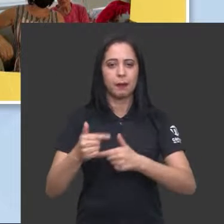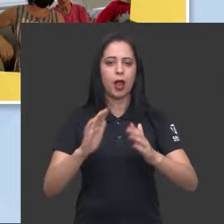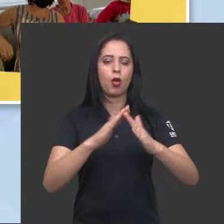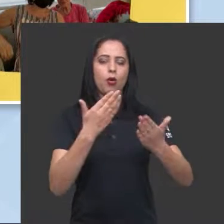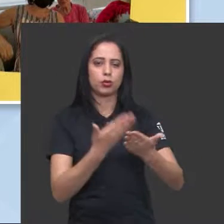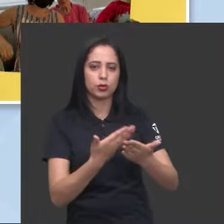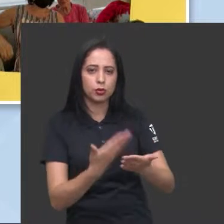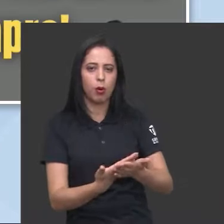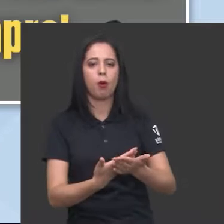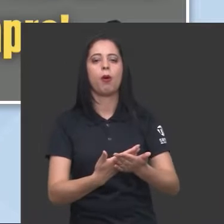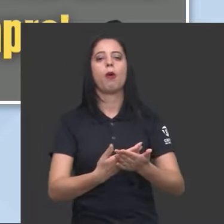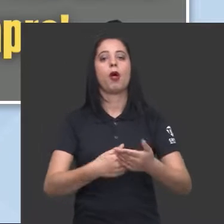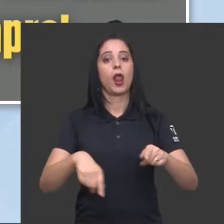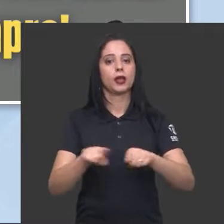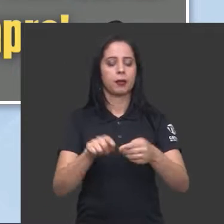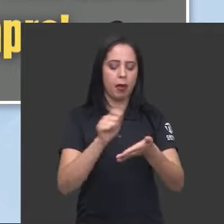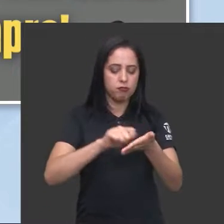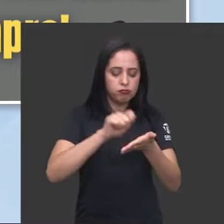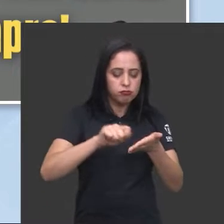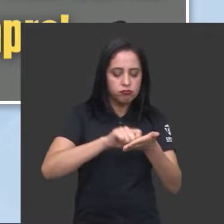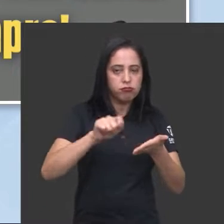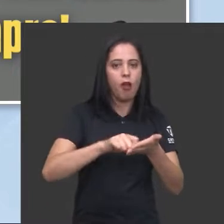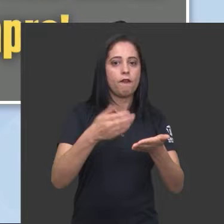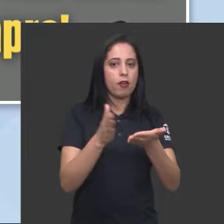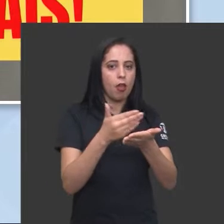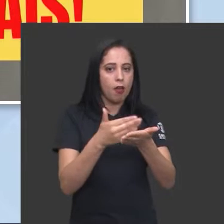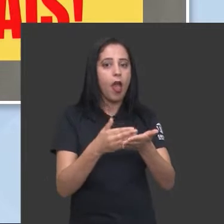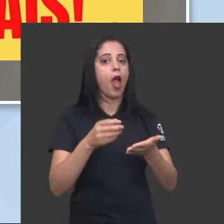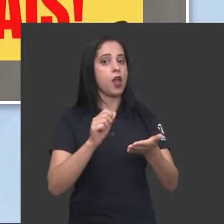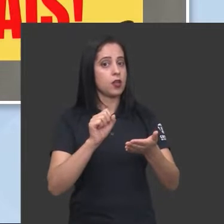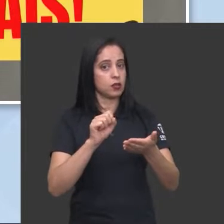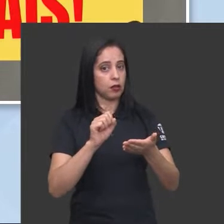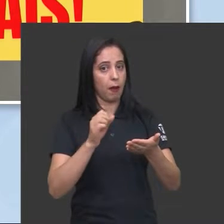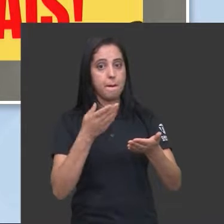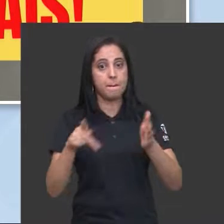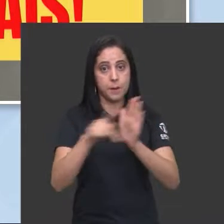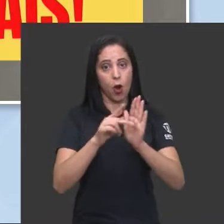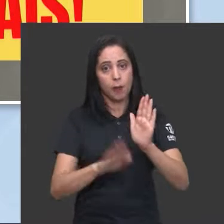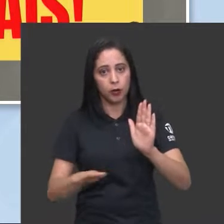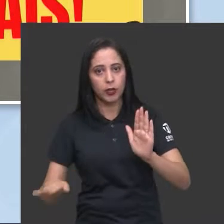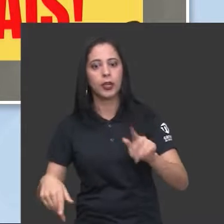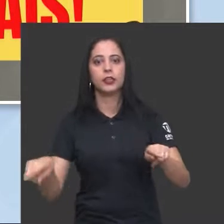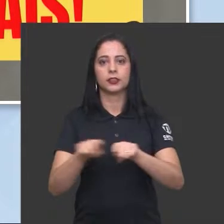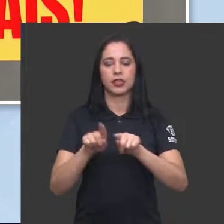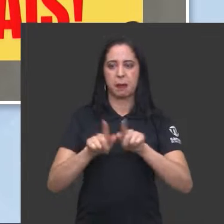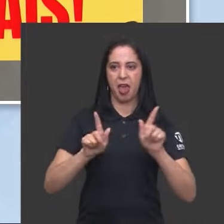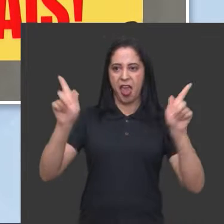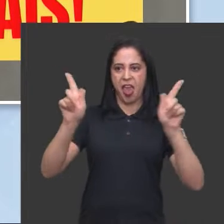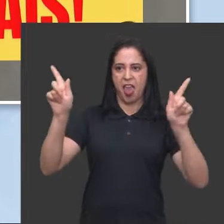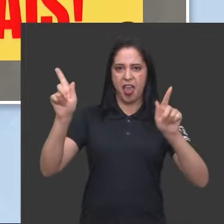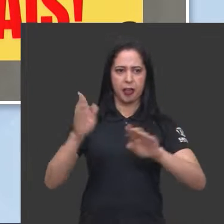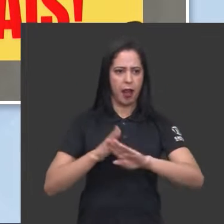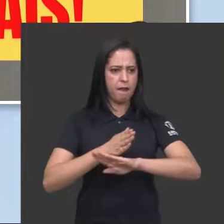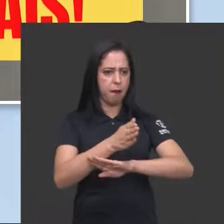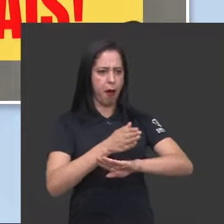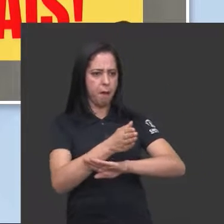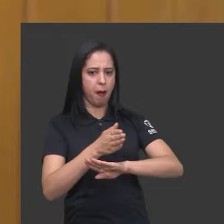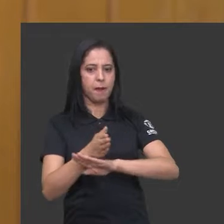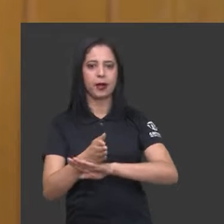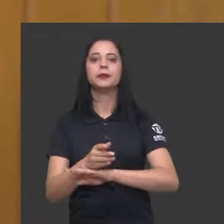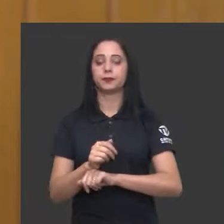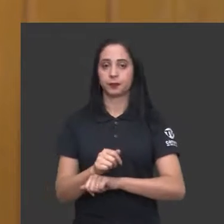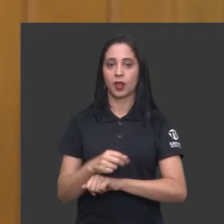em escolas públicas e também foi autora de livros infantis, além de ter participado de protestos e mobilizações